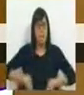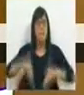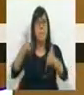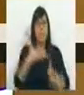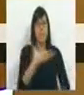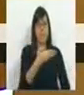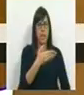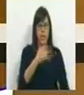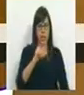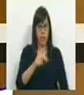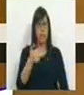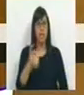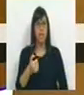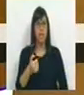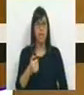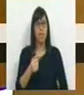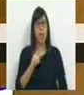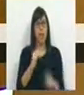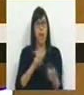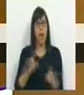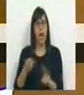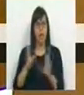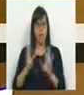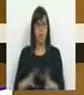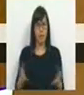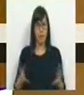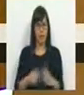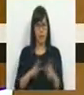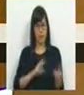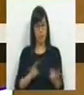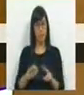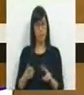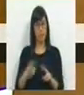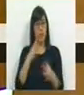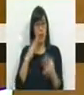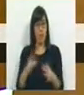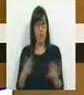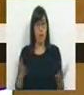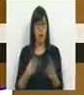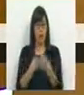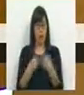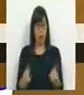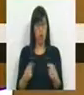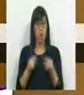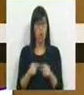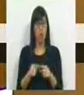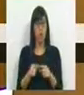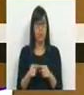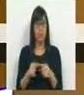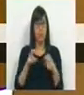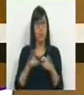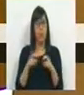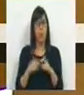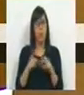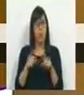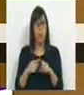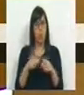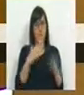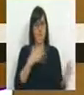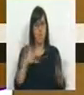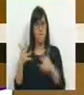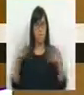pista 1735 e encontrar uma alternativa. Alternativa natural e que resolve, inclusive, o problema dos